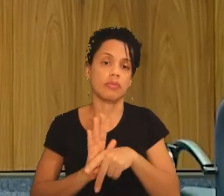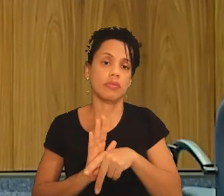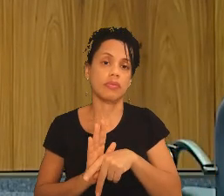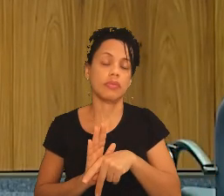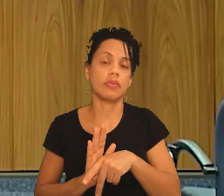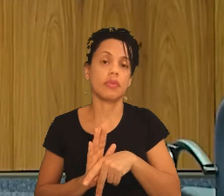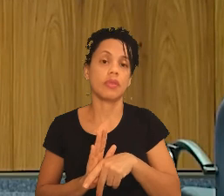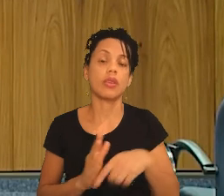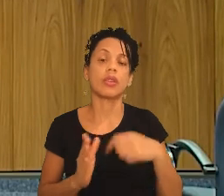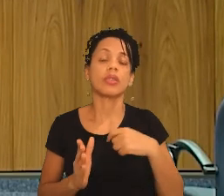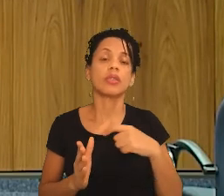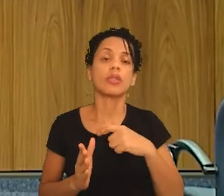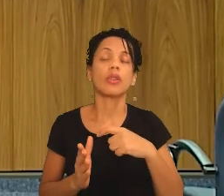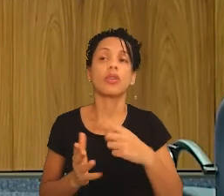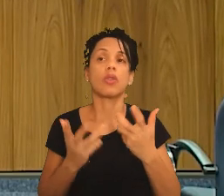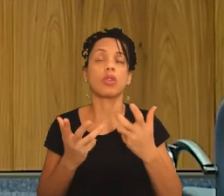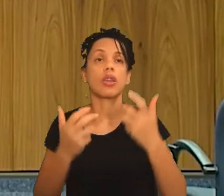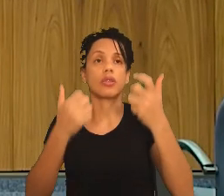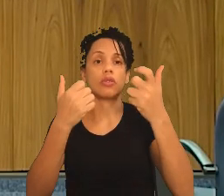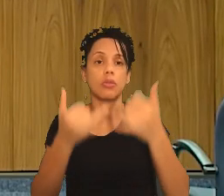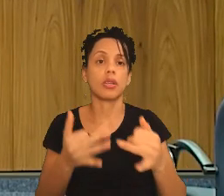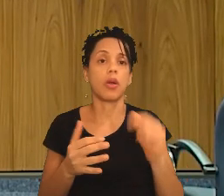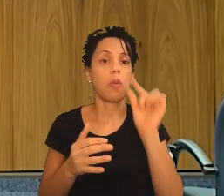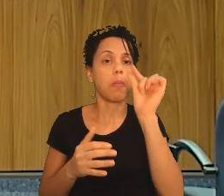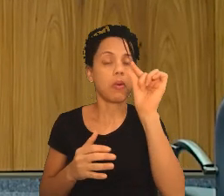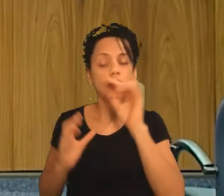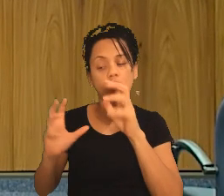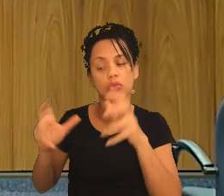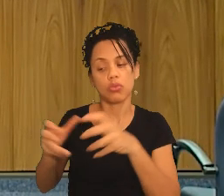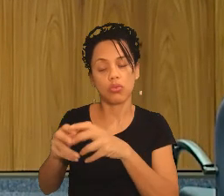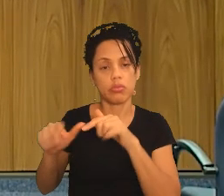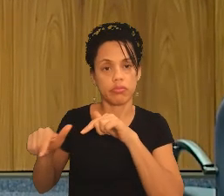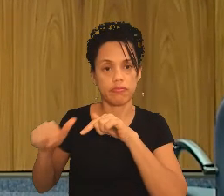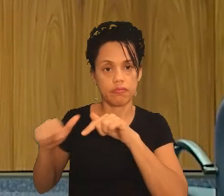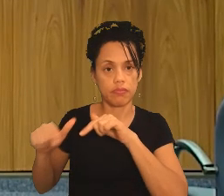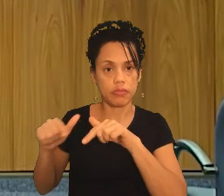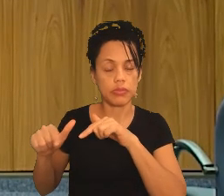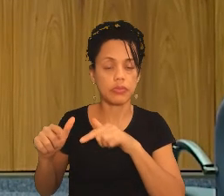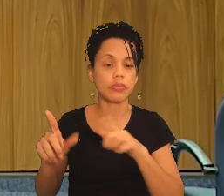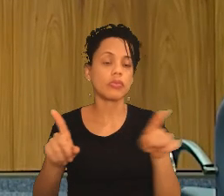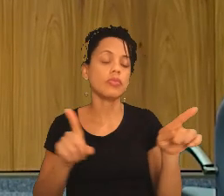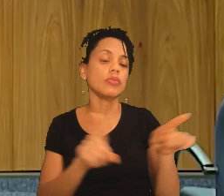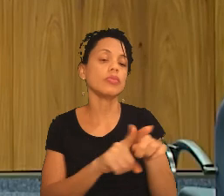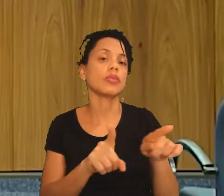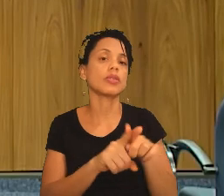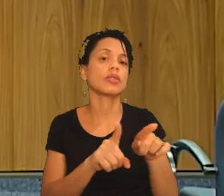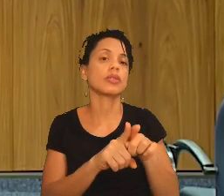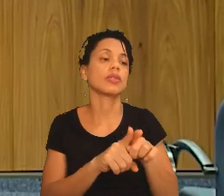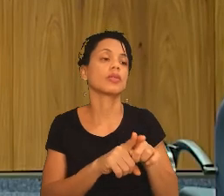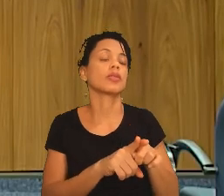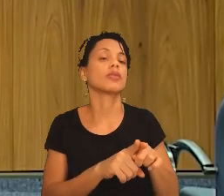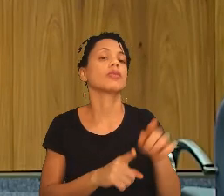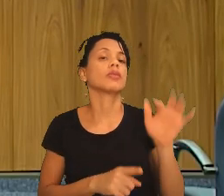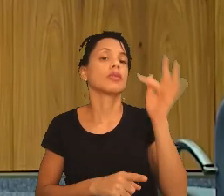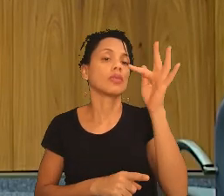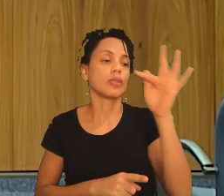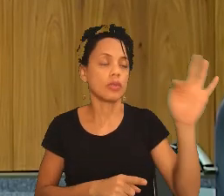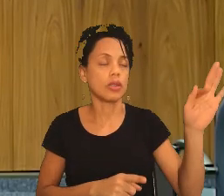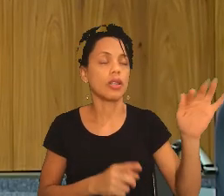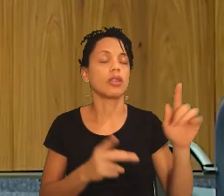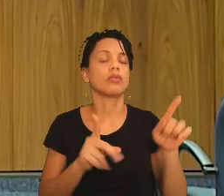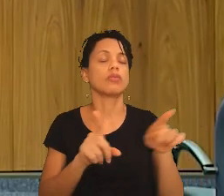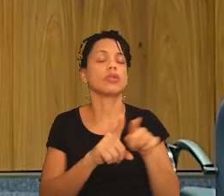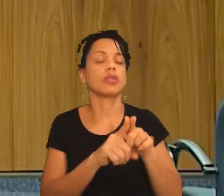aberto a isso é um passo importante e continuará sendo um passo importante, principalmente nas nossas